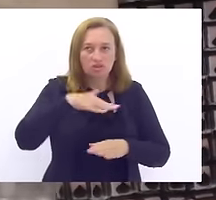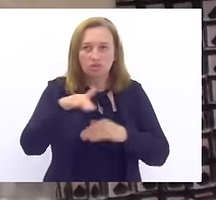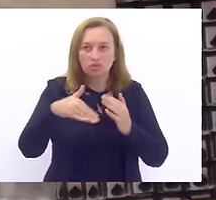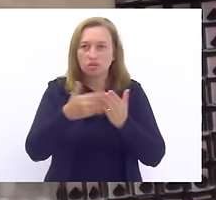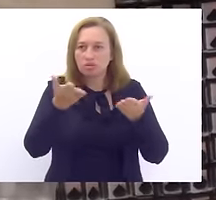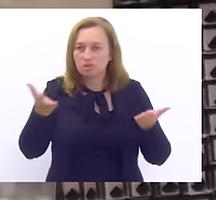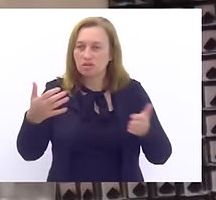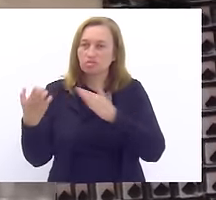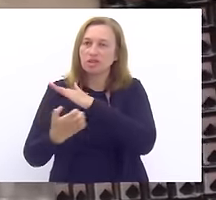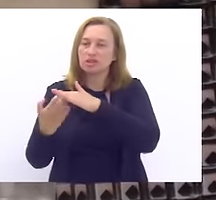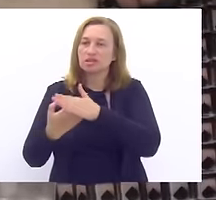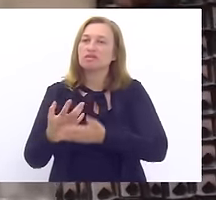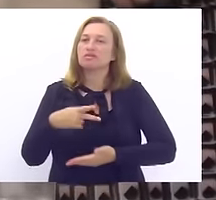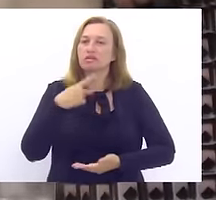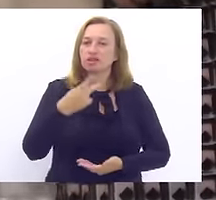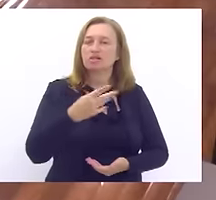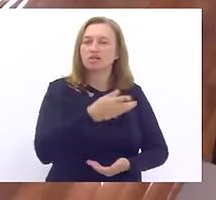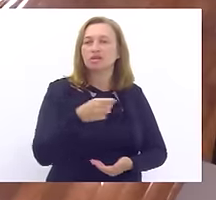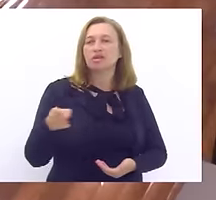Reinaldo